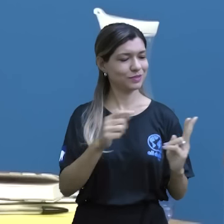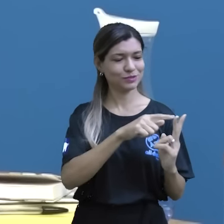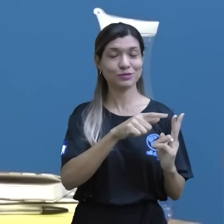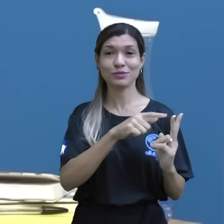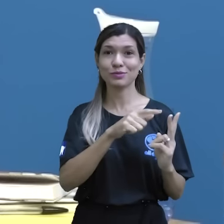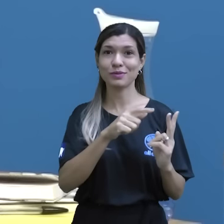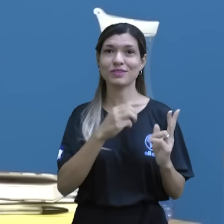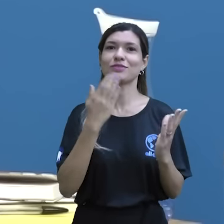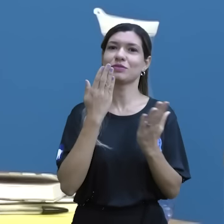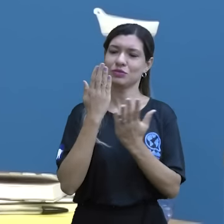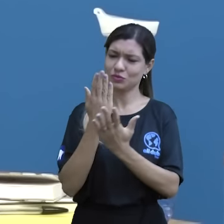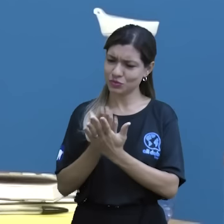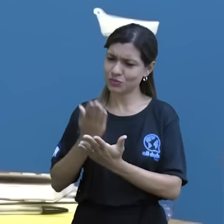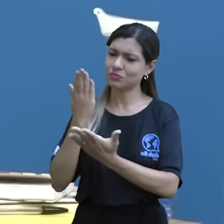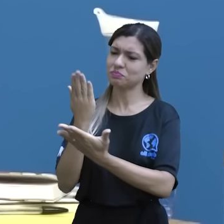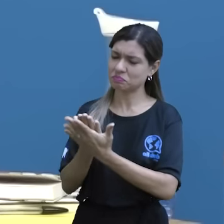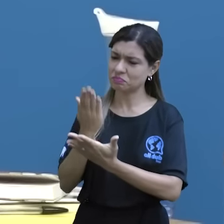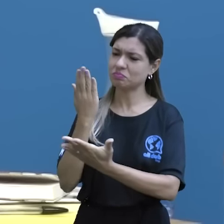especialista, né, leitora,